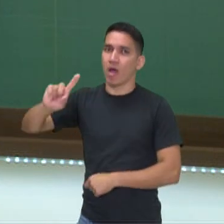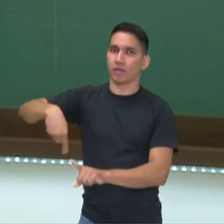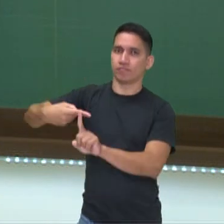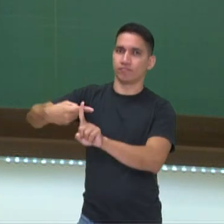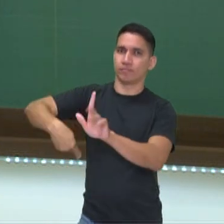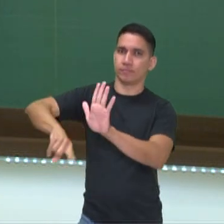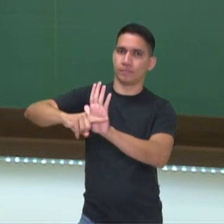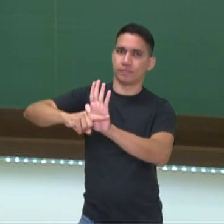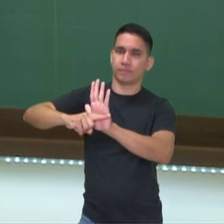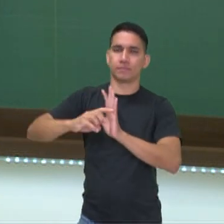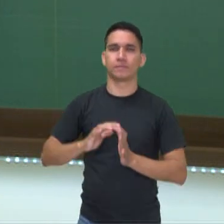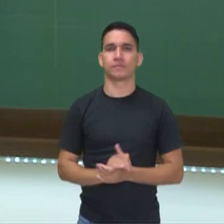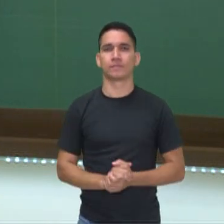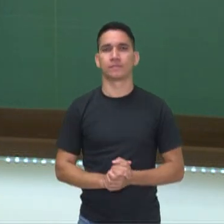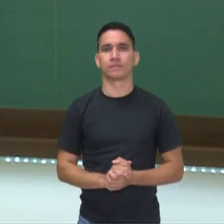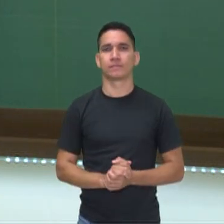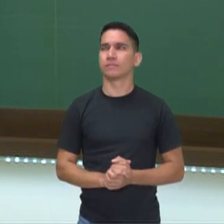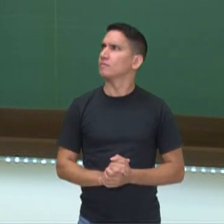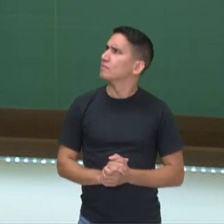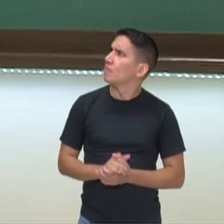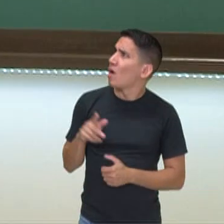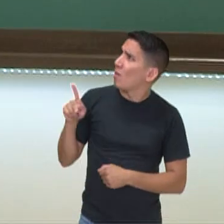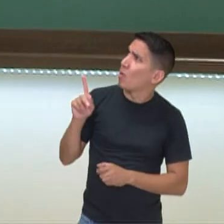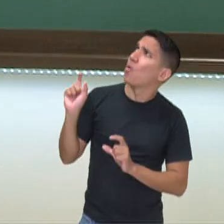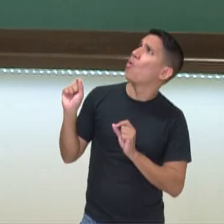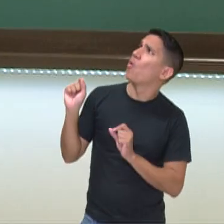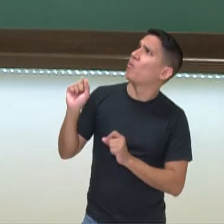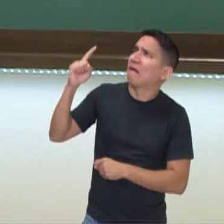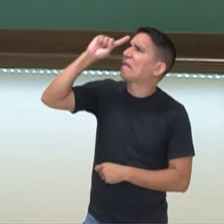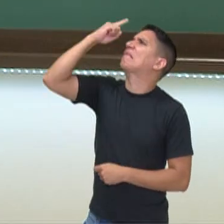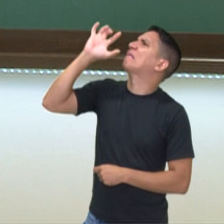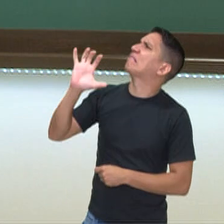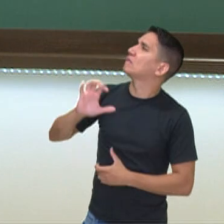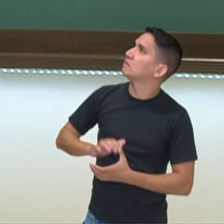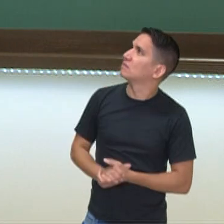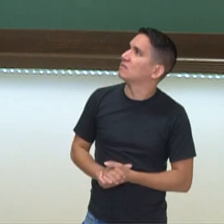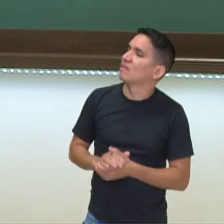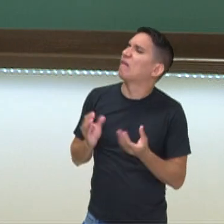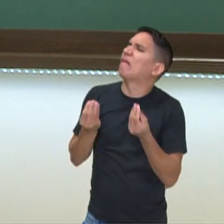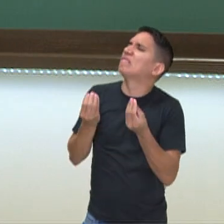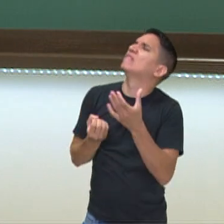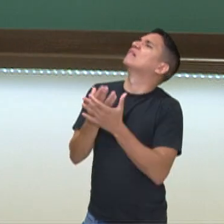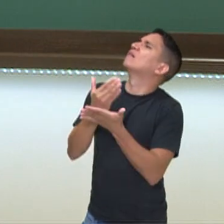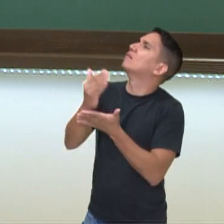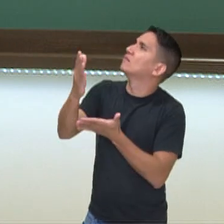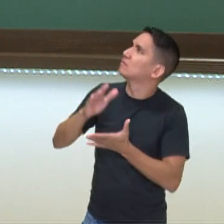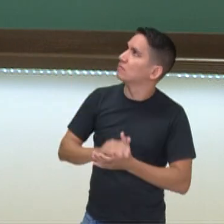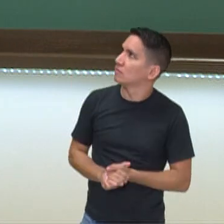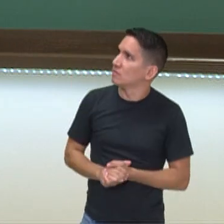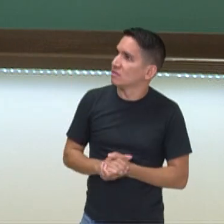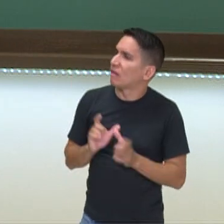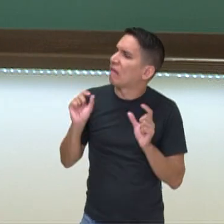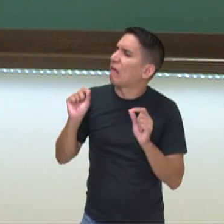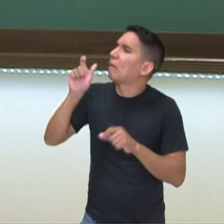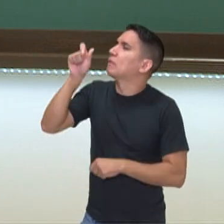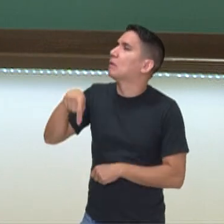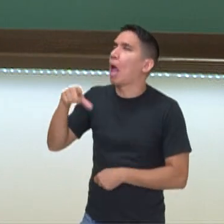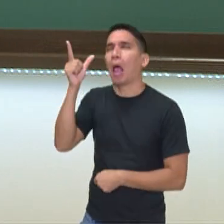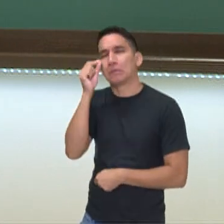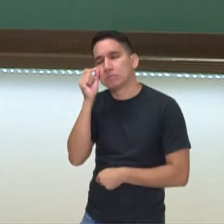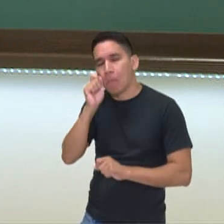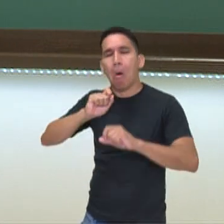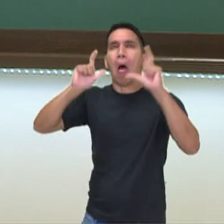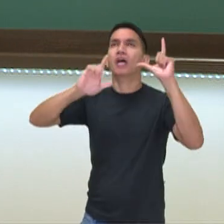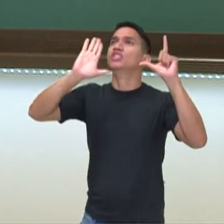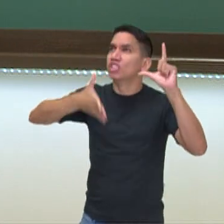adição e subtração. Prof, mas quem inventou isso? Da onde que veio isso? Alguém dormiu e